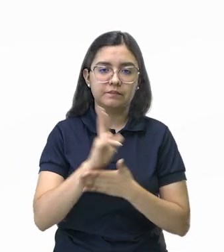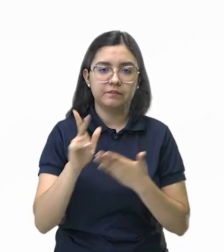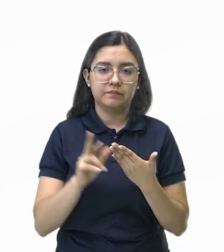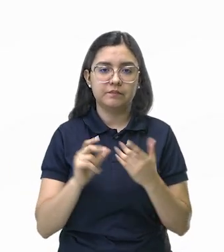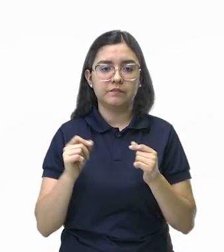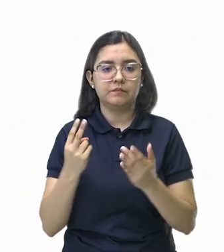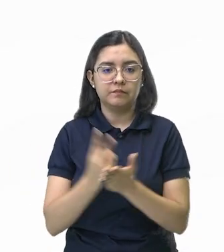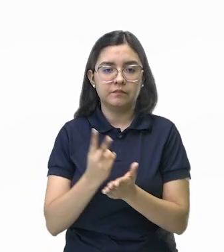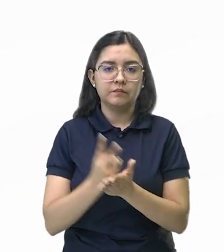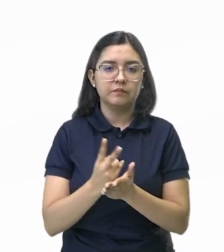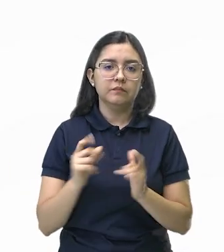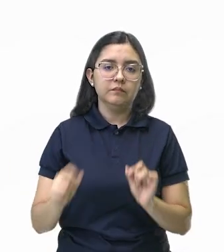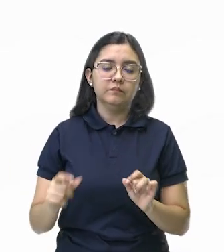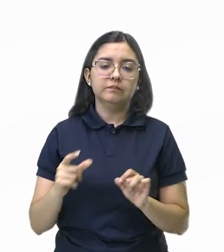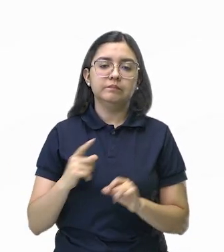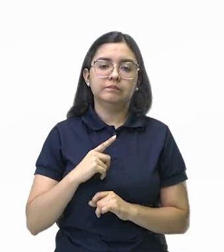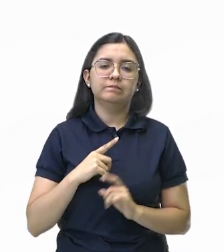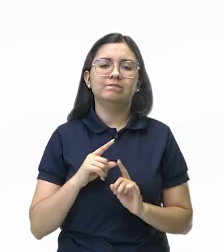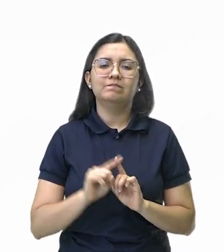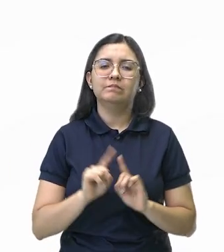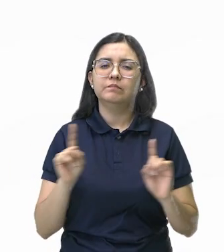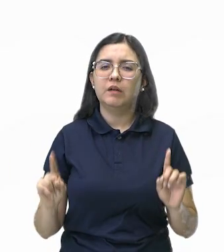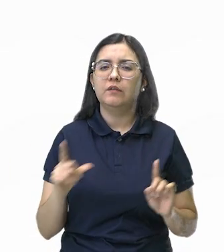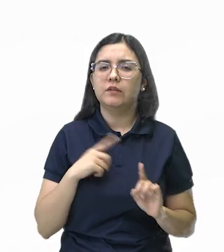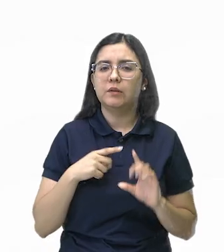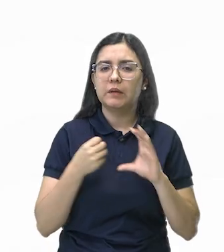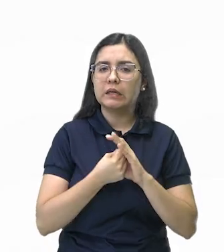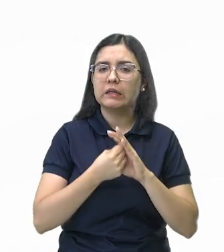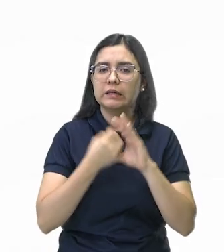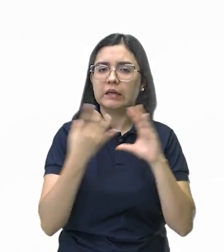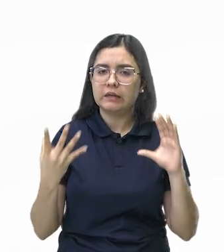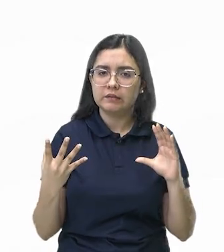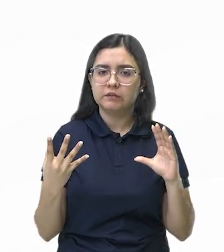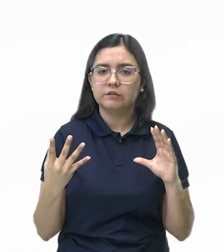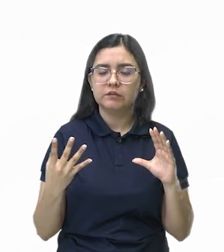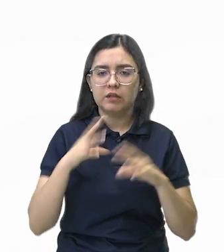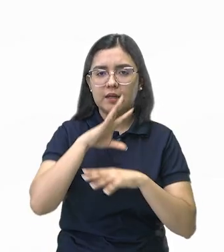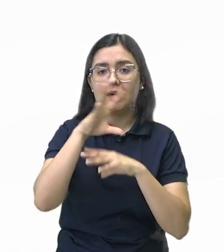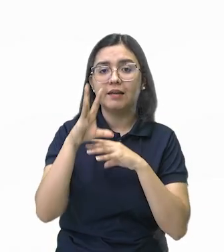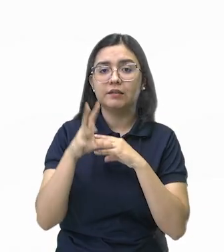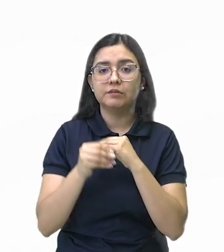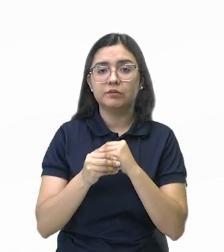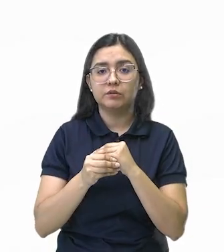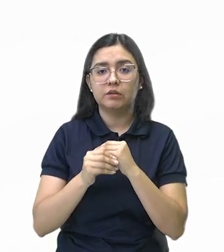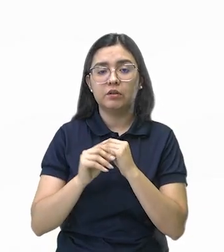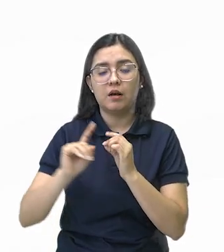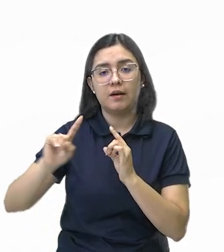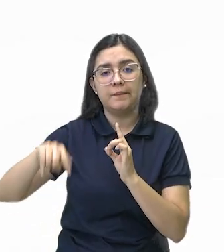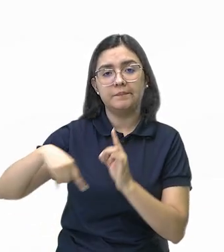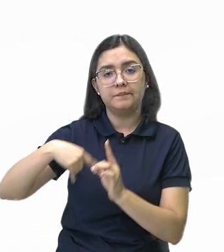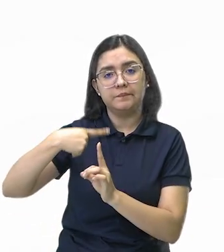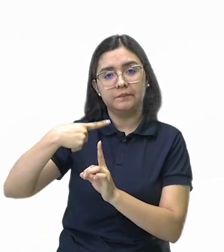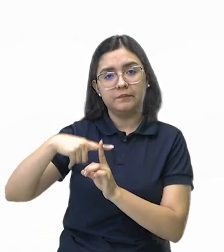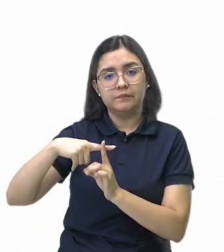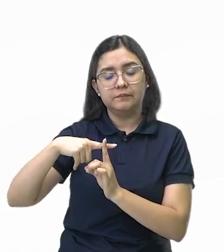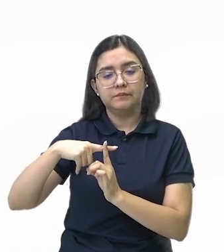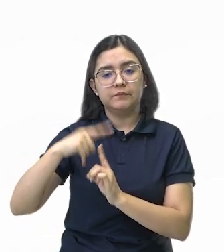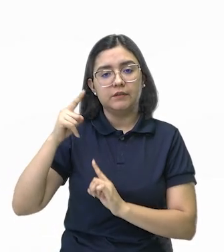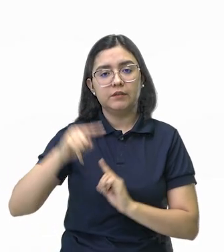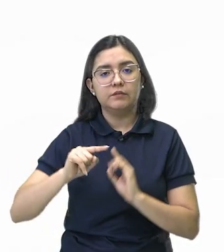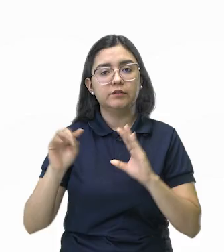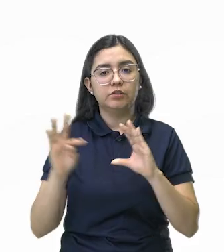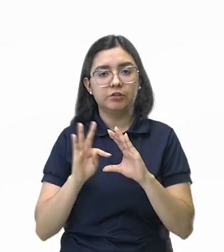vai continuar sendo a mesma espécie, porém ela vai ter ali uma característica adicional, ela vai se tornar um